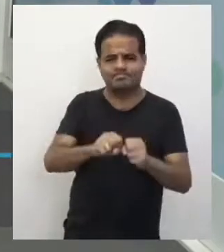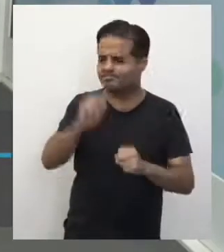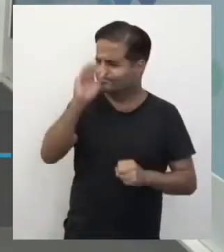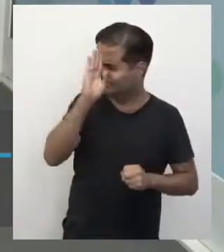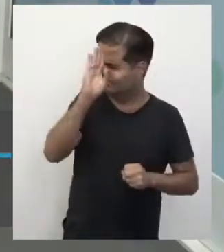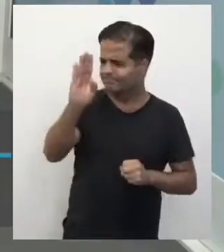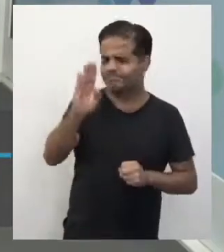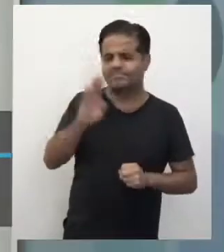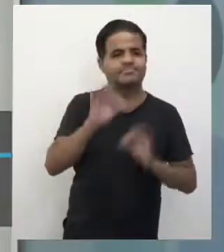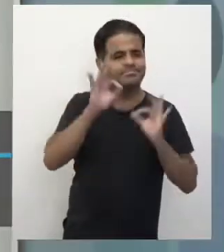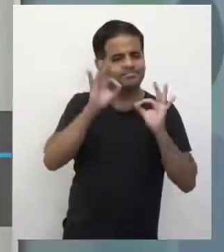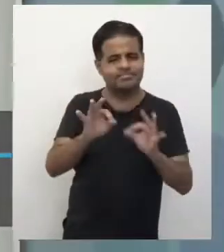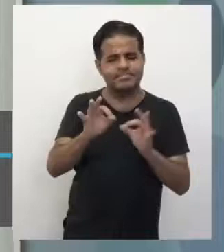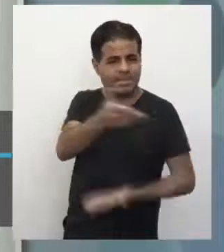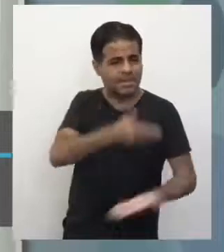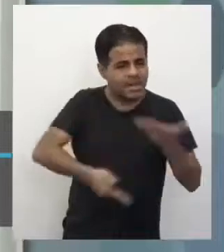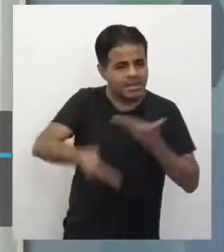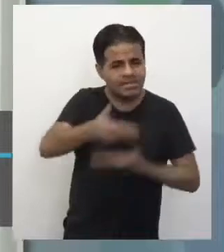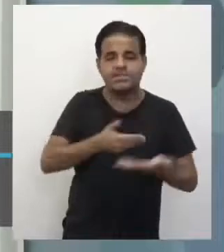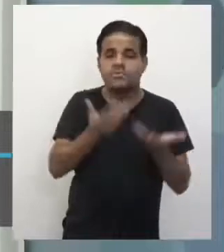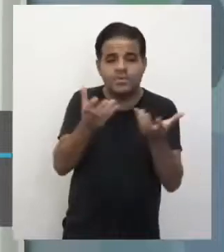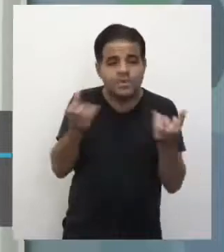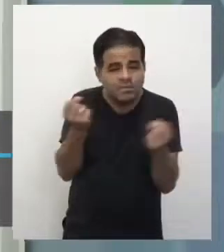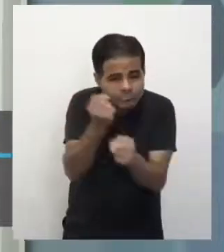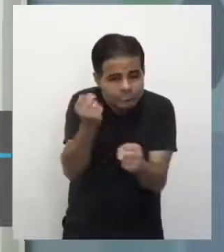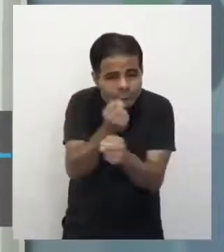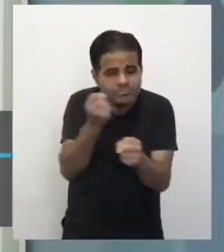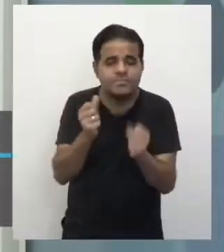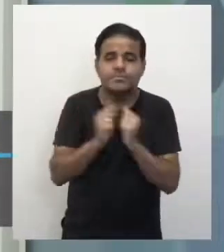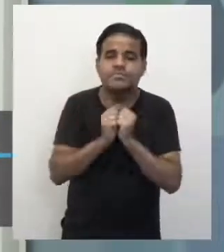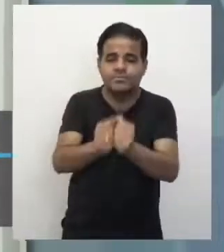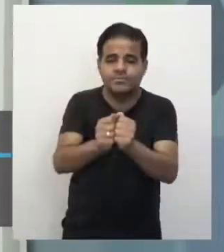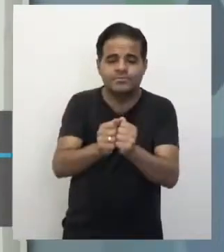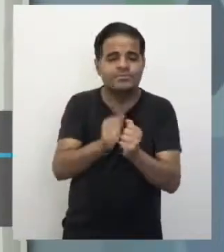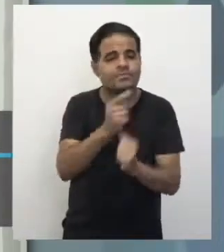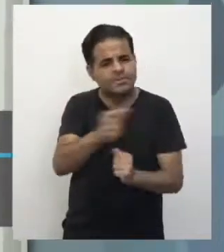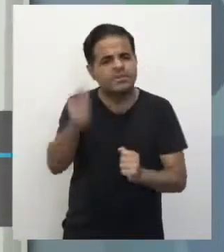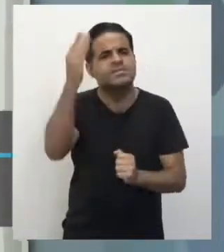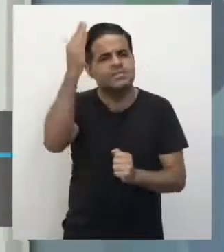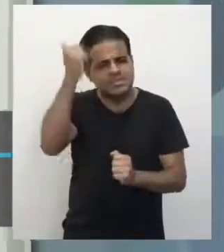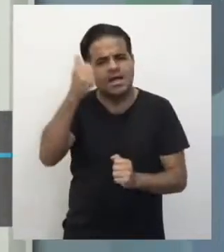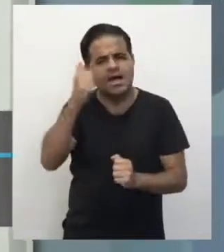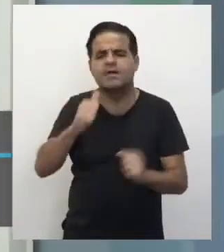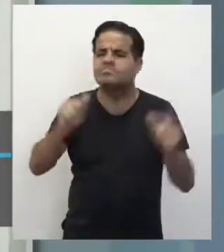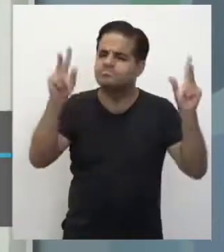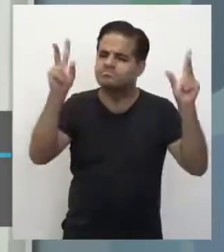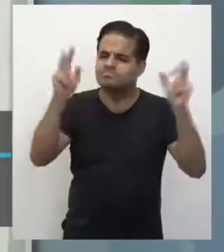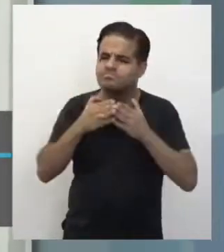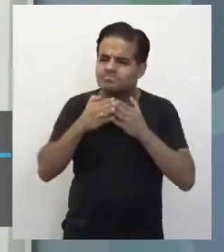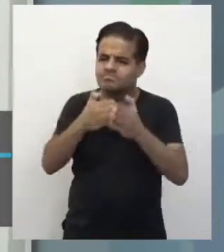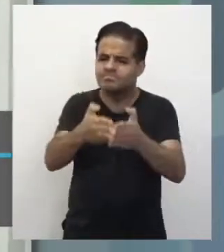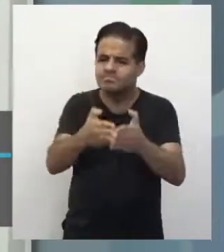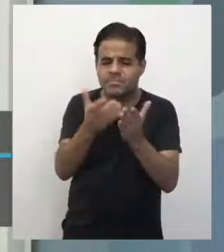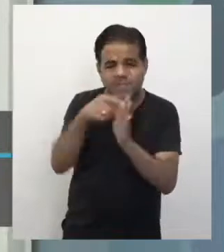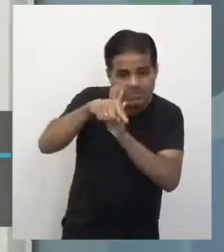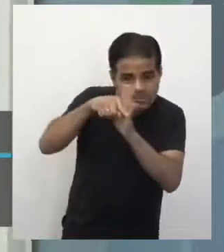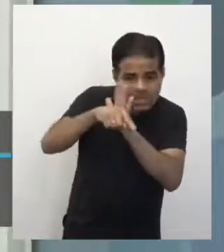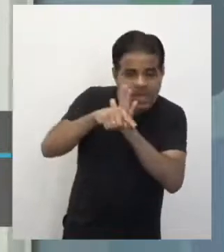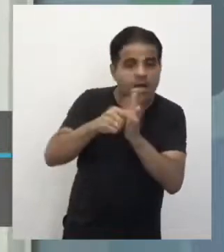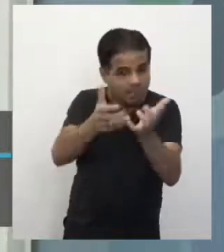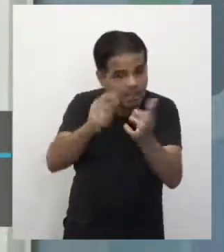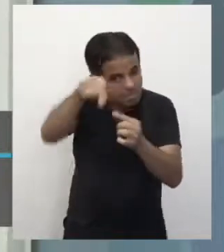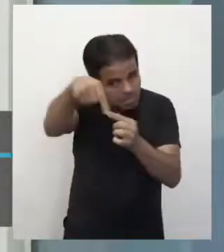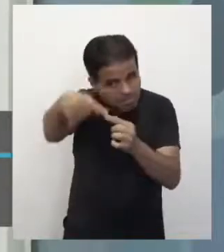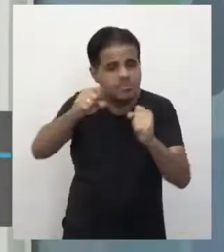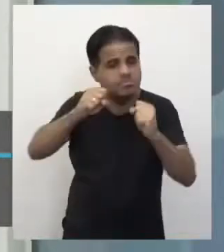exatamente esta a relação que eu queria construir aqui com vocês, gente. A gente sabe, como eu falei, esse dilema do barco, se vocês quiserem, puderem, pesquisem